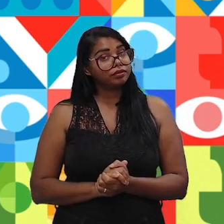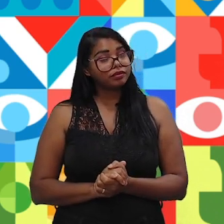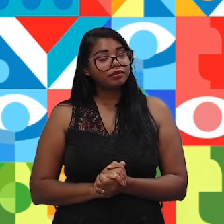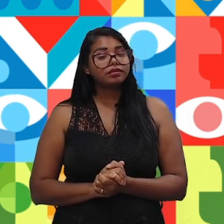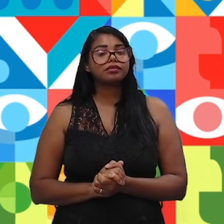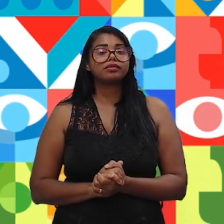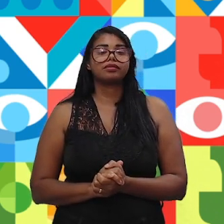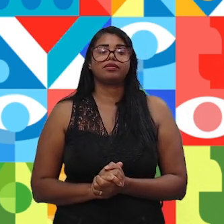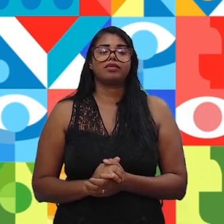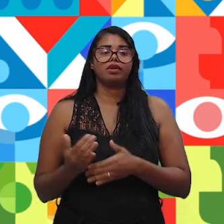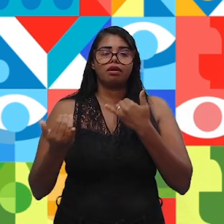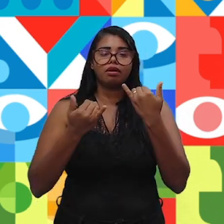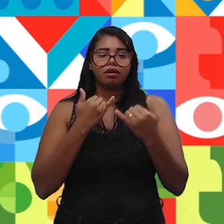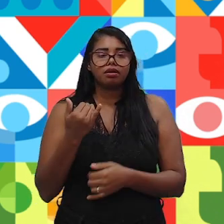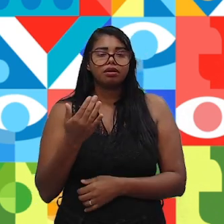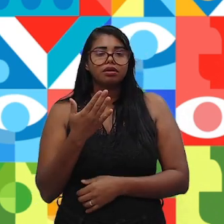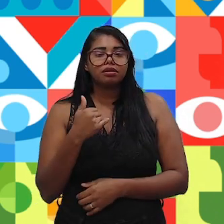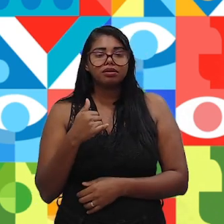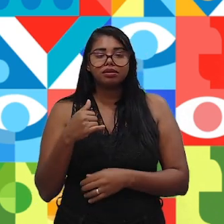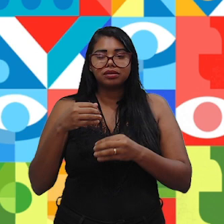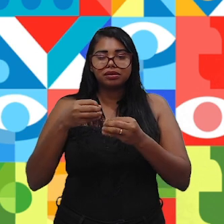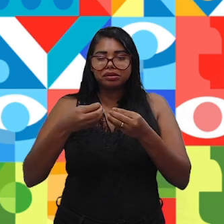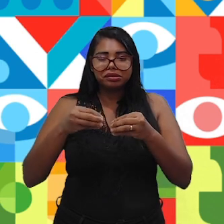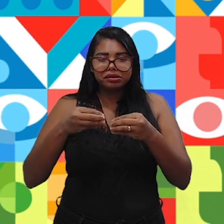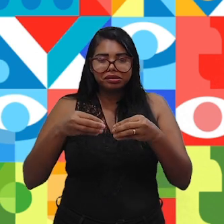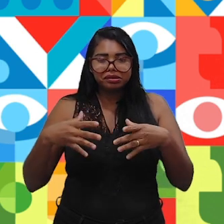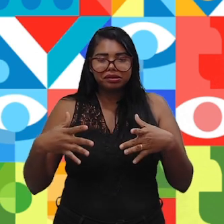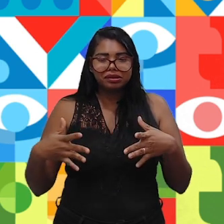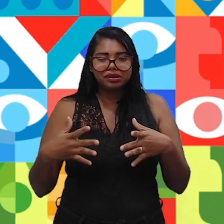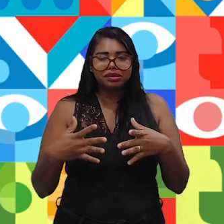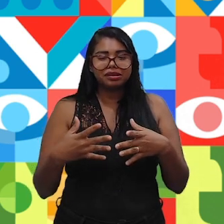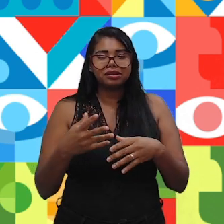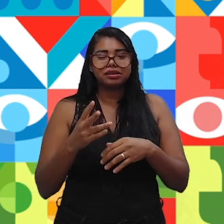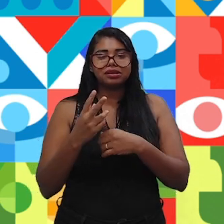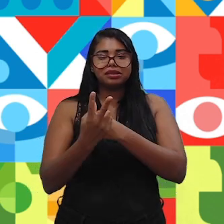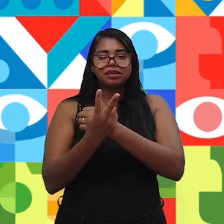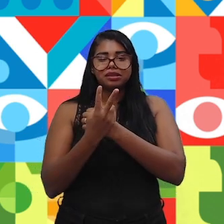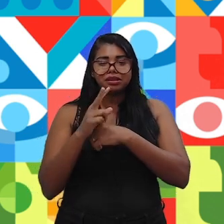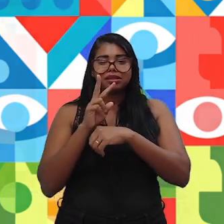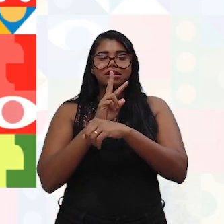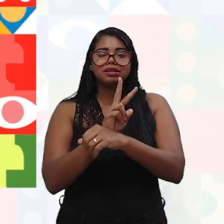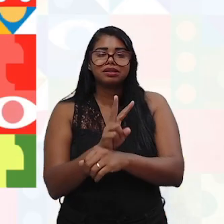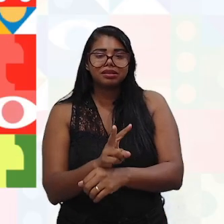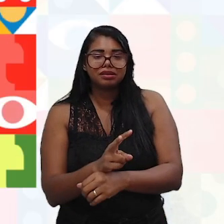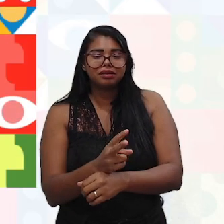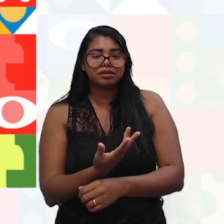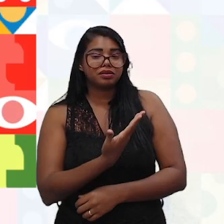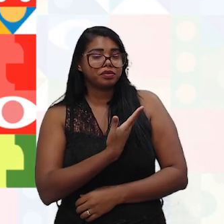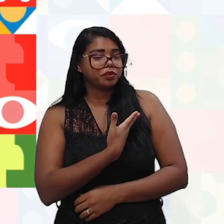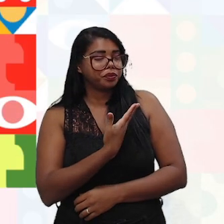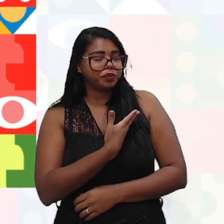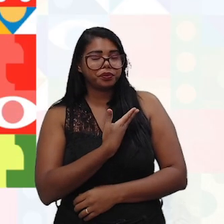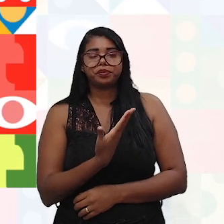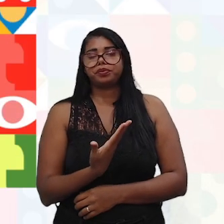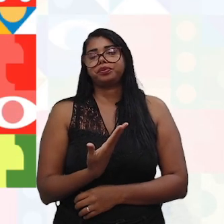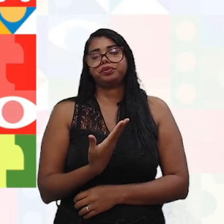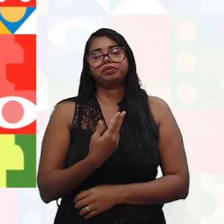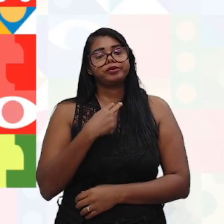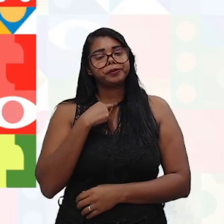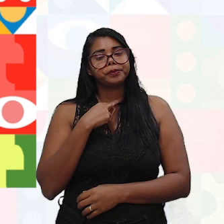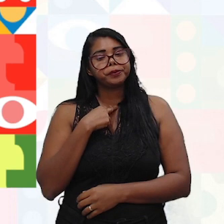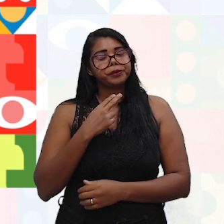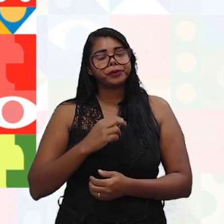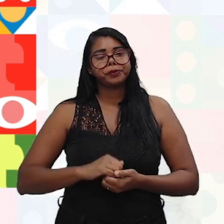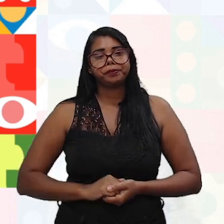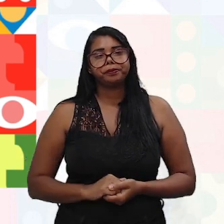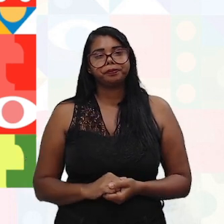unidade informacional, deixar rasurar, emprestar para um amigo pessoal, tudo isso é antiético. Então